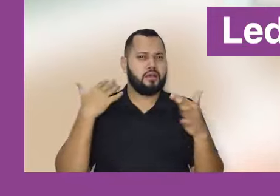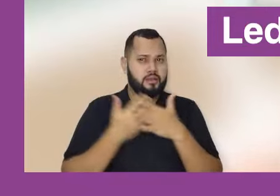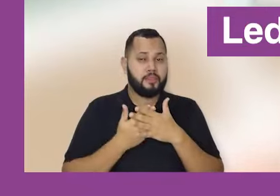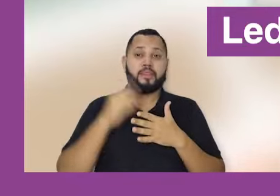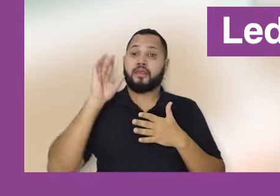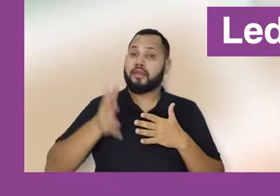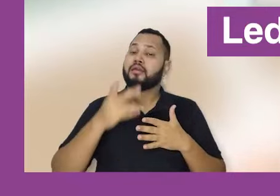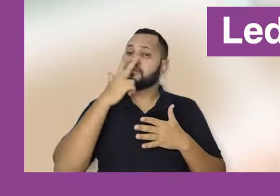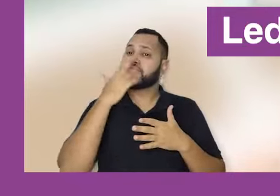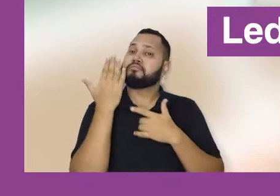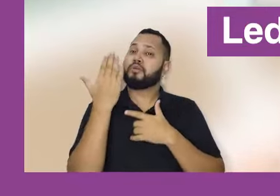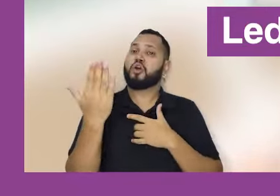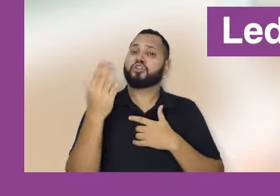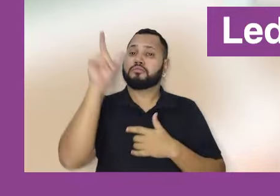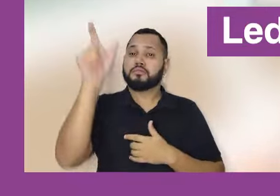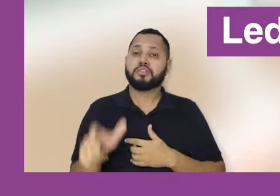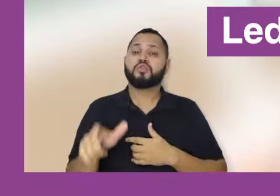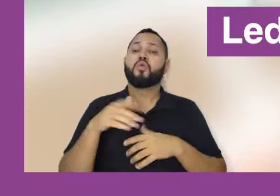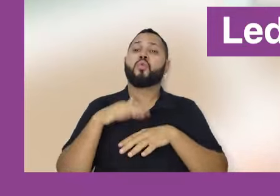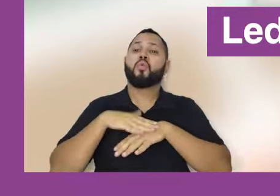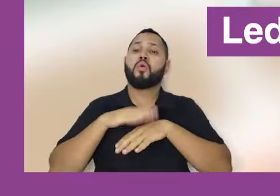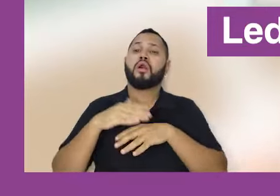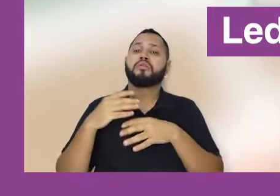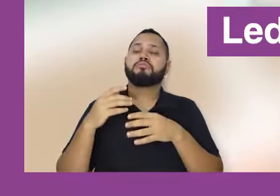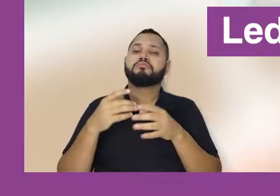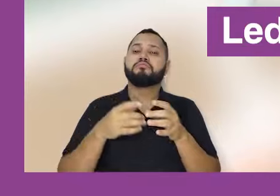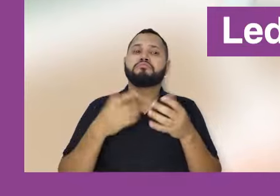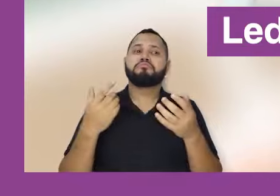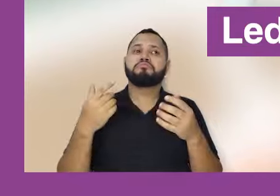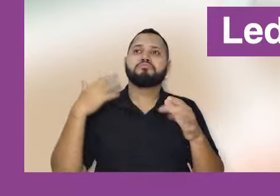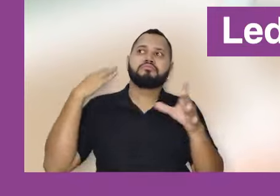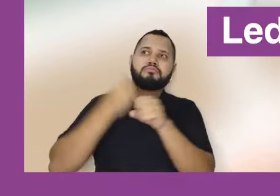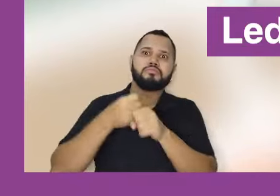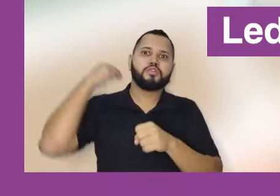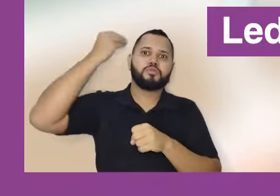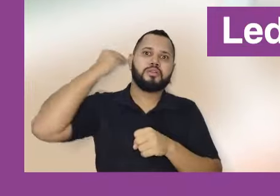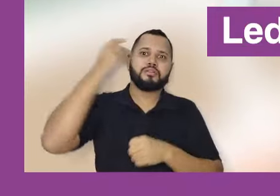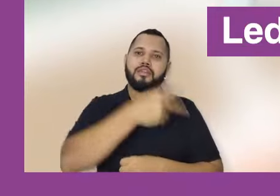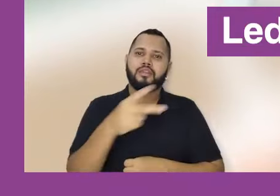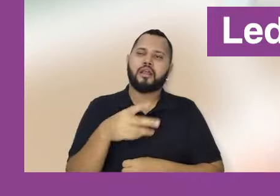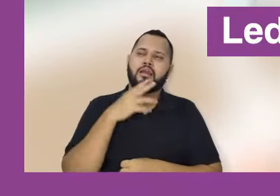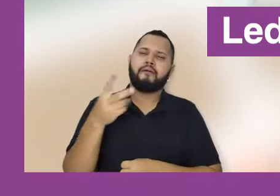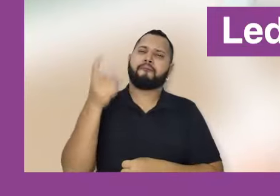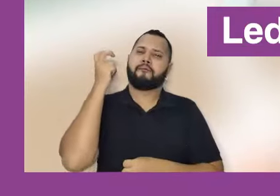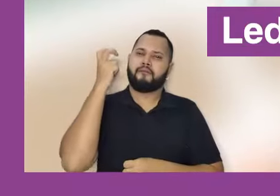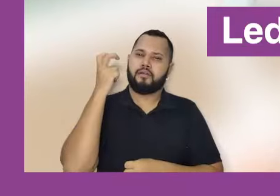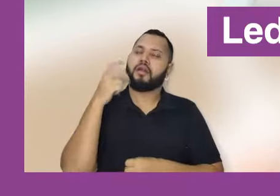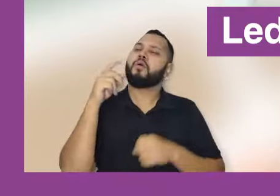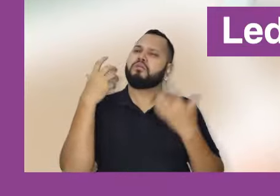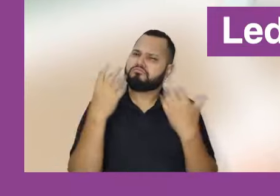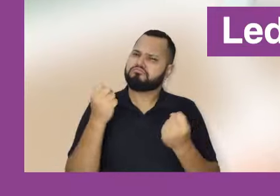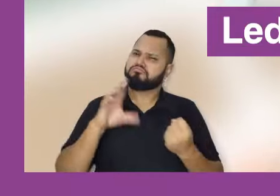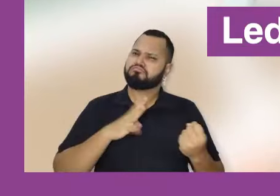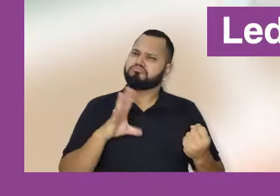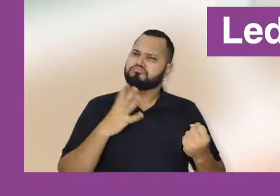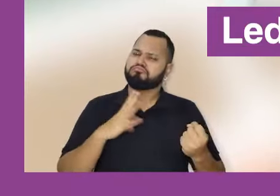que a gente reconhece um pioneiro pela quantidade de flechas que ele leva nas costas né então é aquela pessoa que se